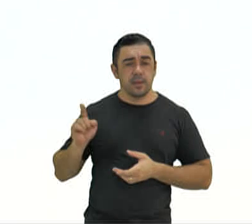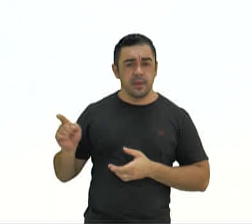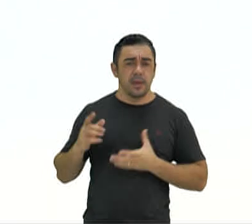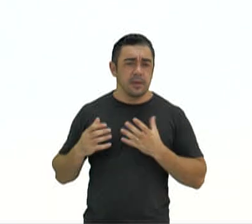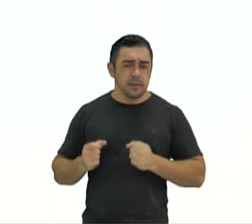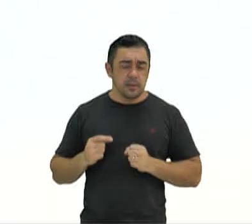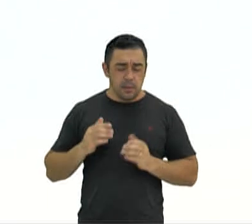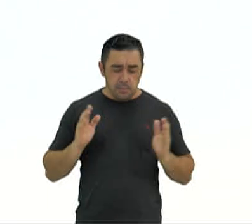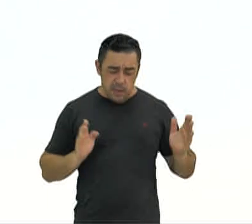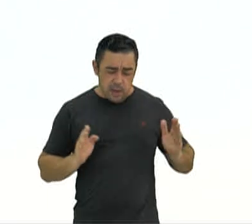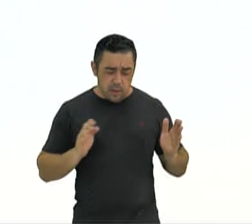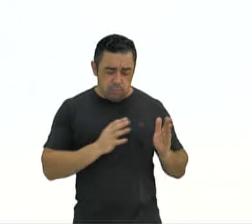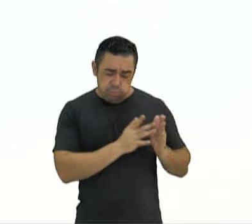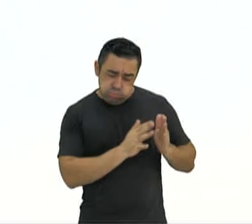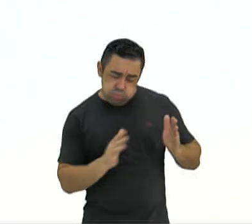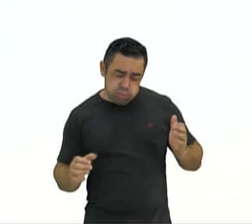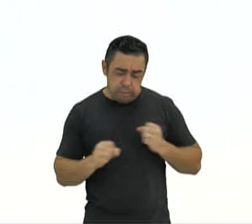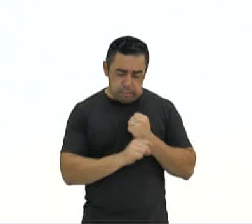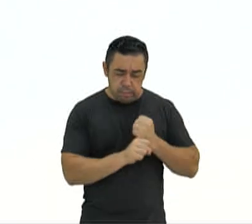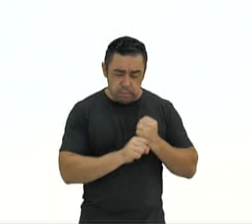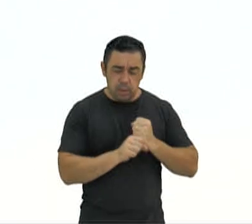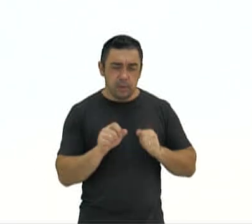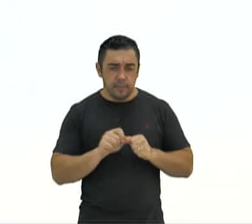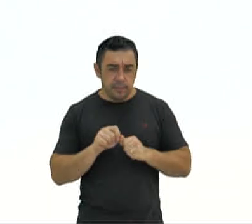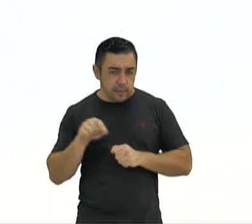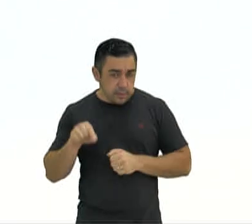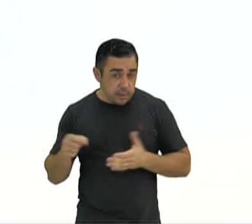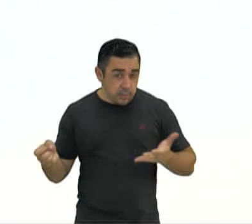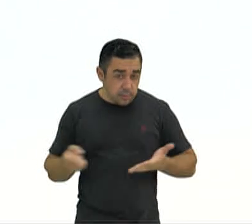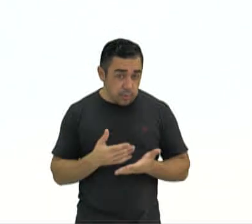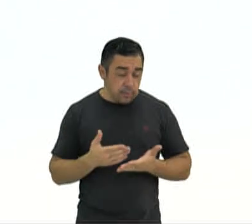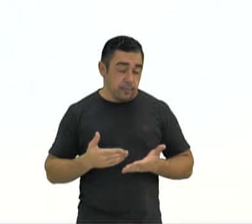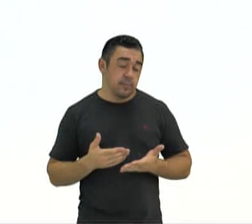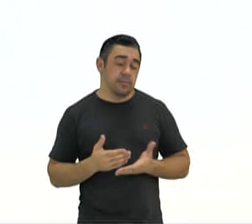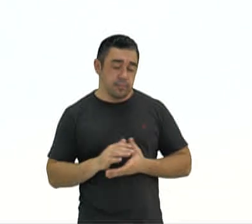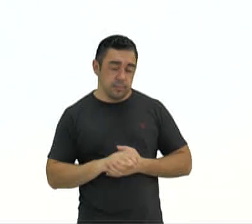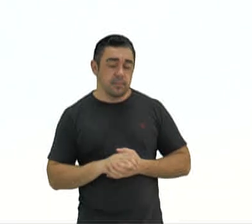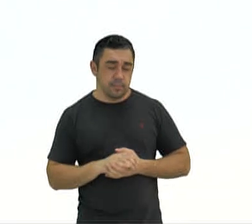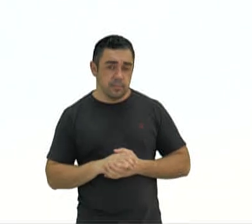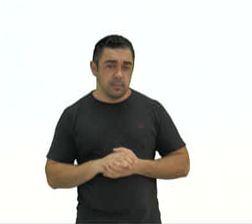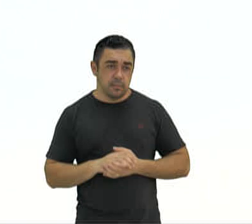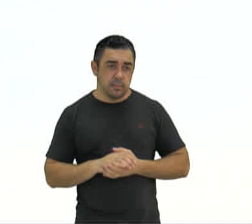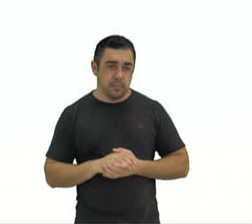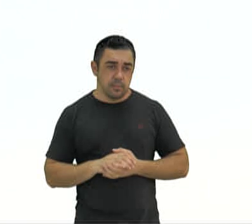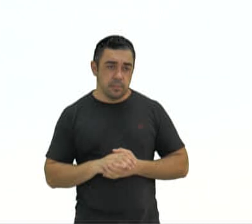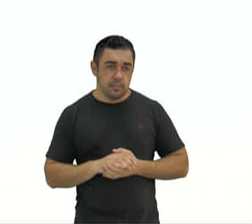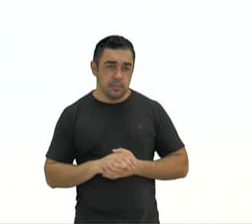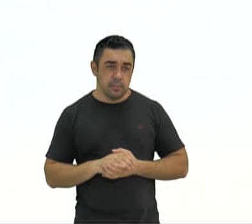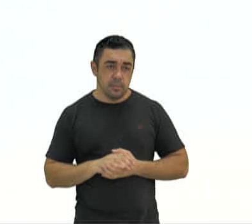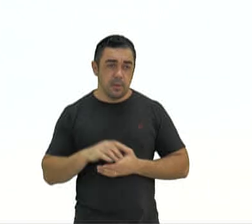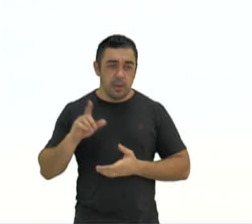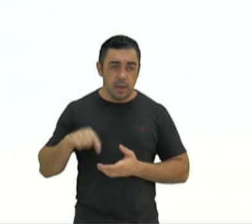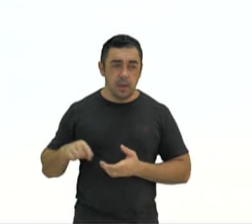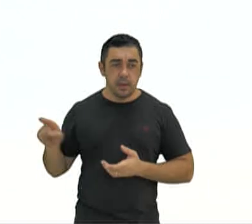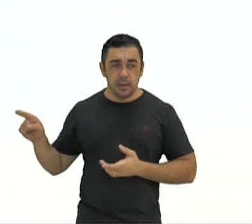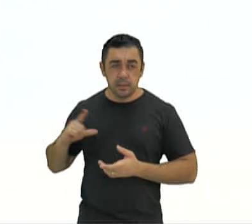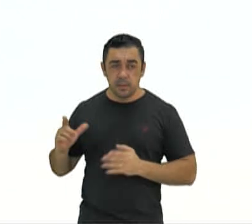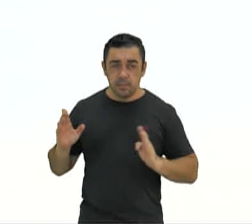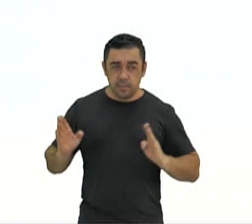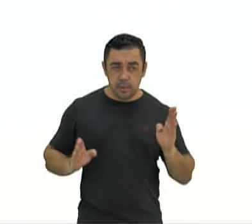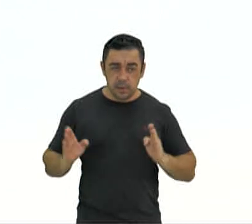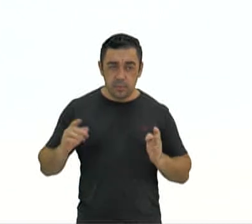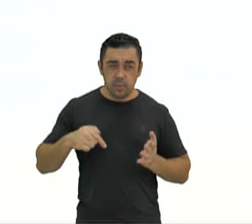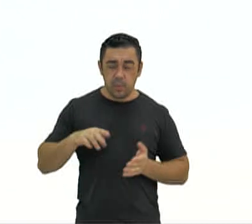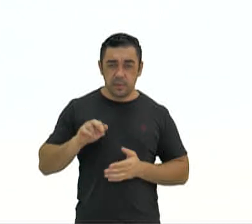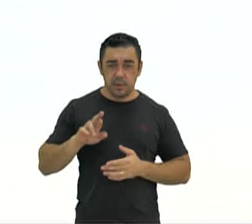tempo geológico e as formações do pré-sal, que são recentes, ou seja, datam do Quaternário e da Era Cenozoica, mesmo período